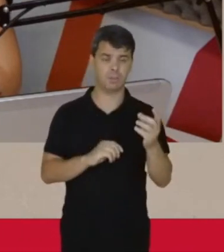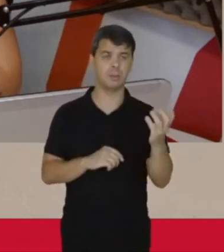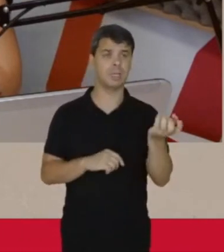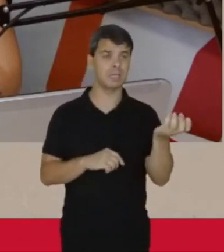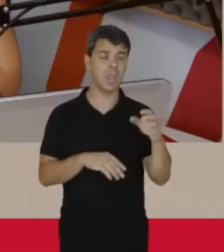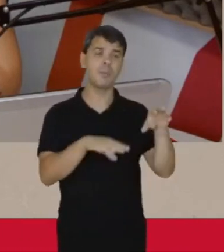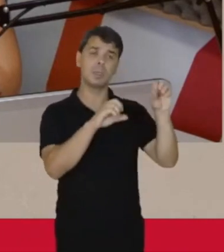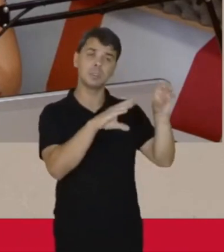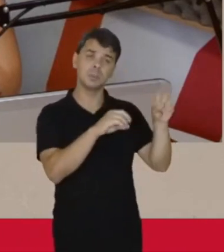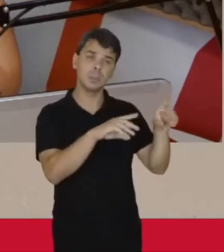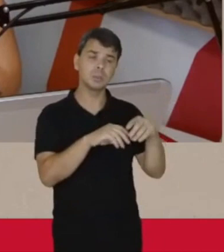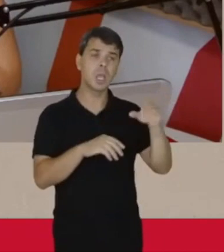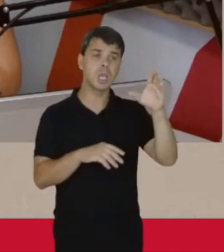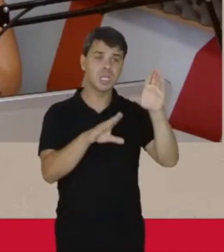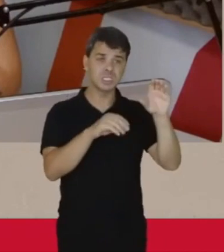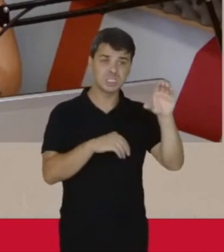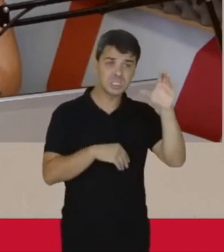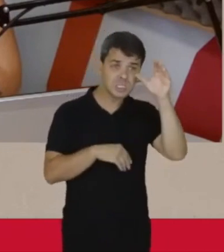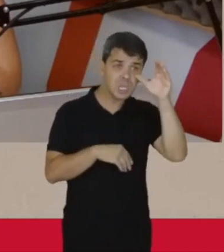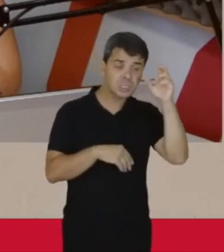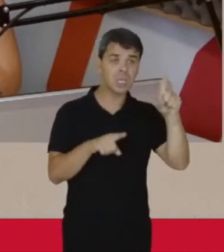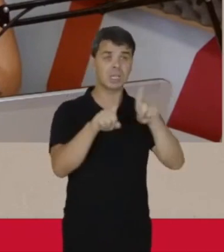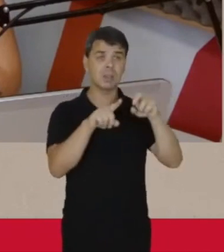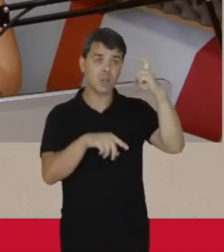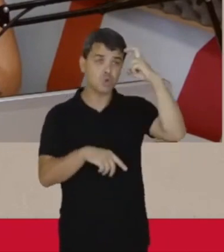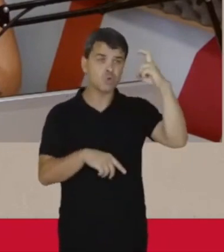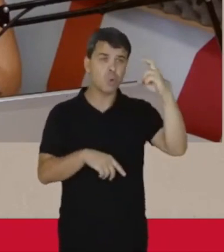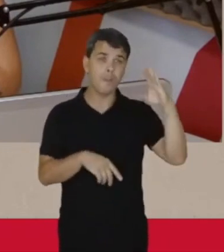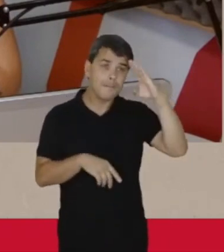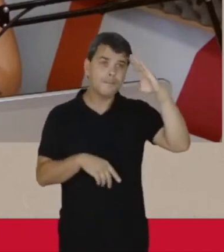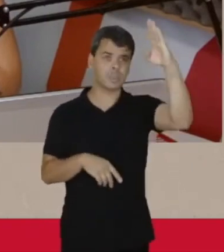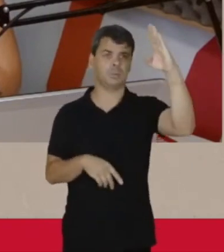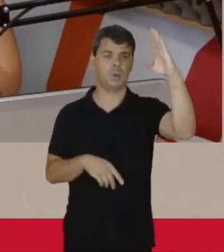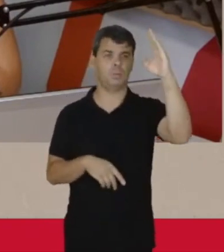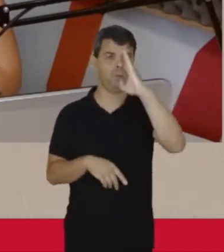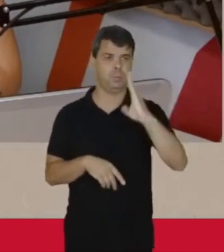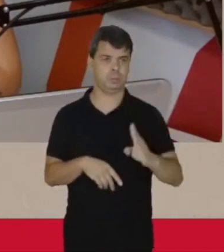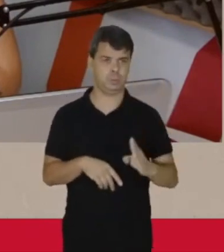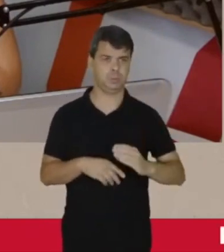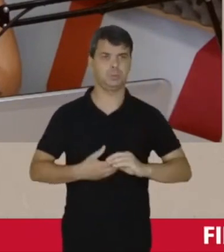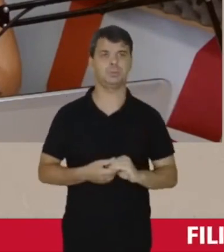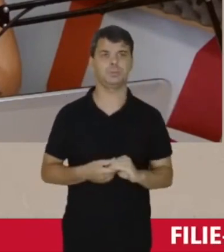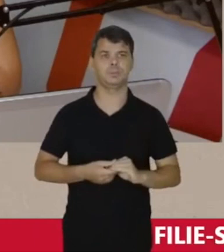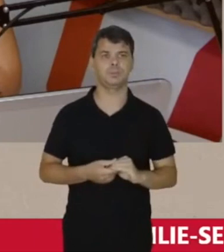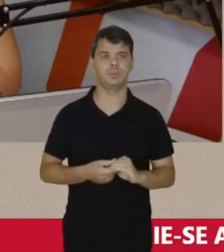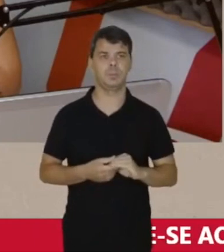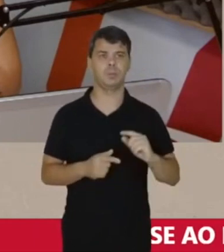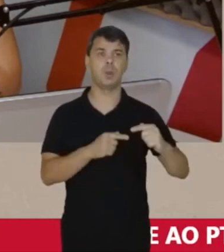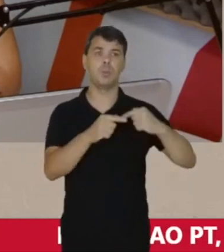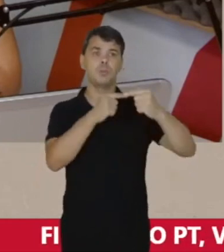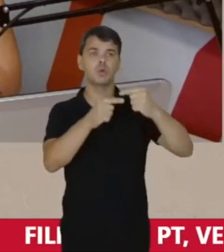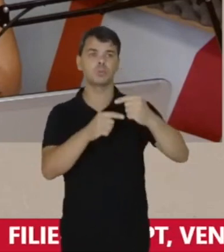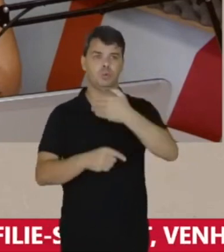quer educação, ciência, cultura como prioridade, né? Prioridade para os próximos governos.